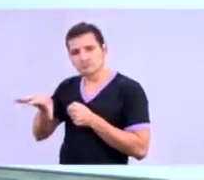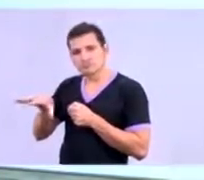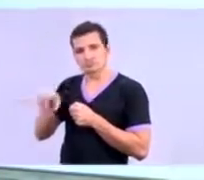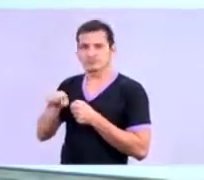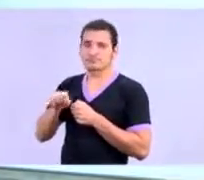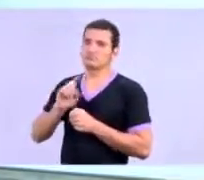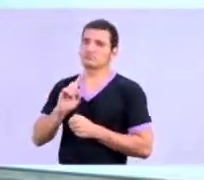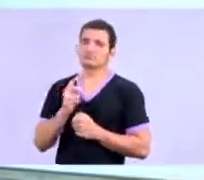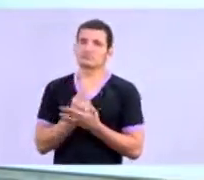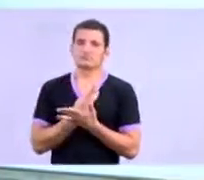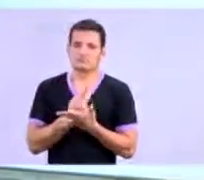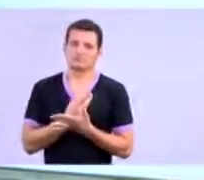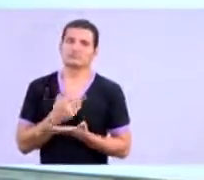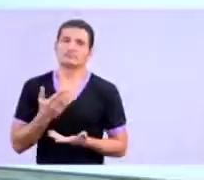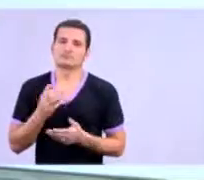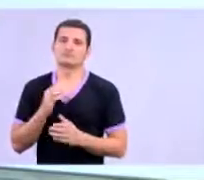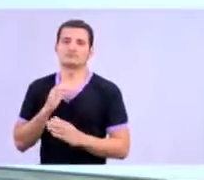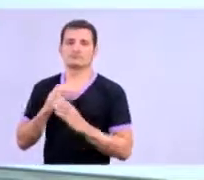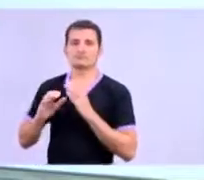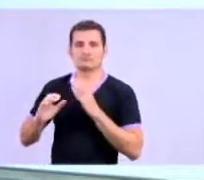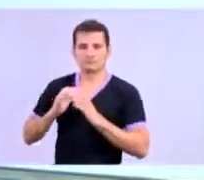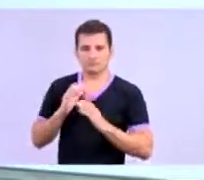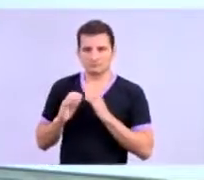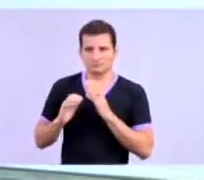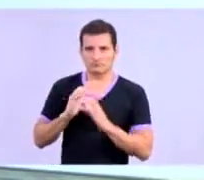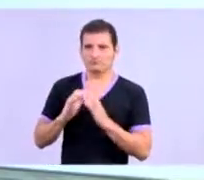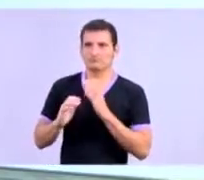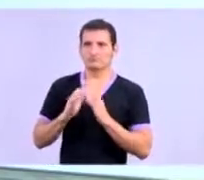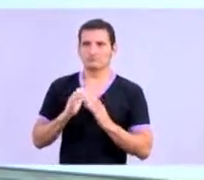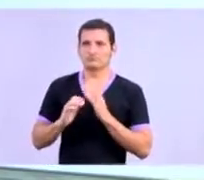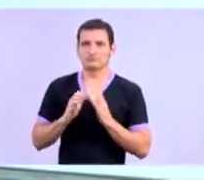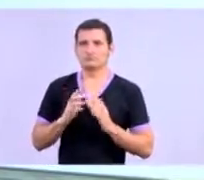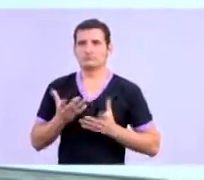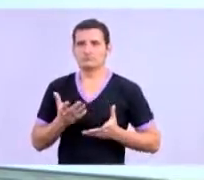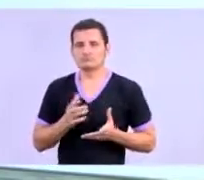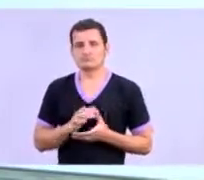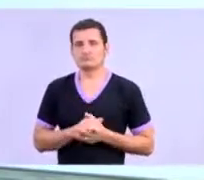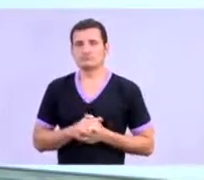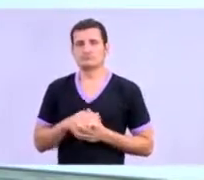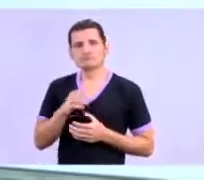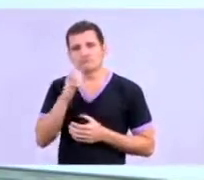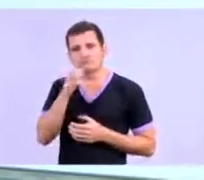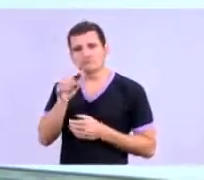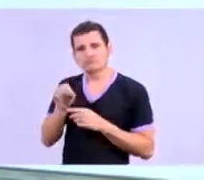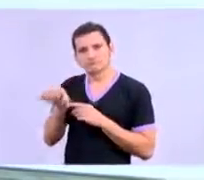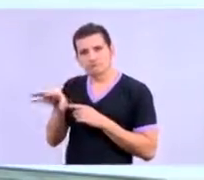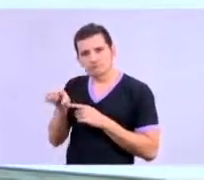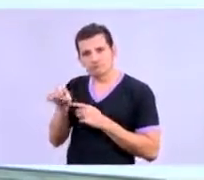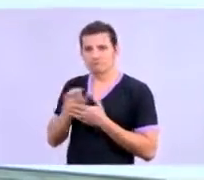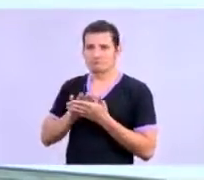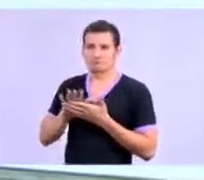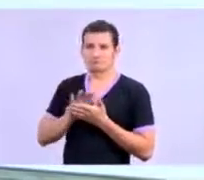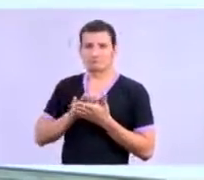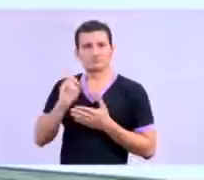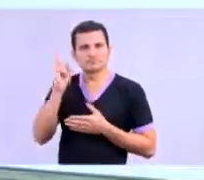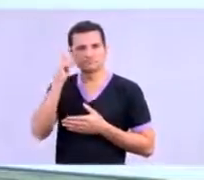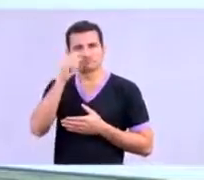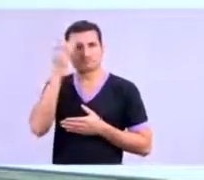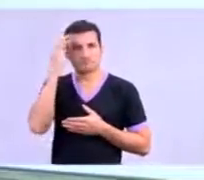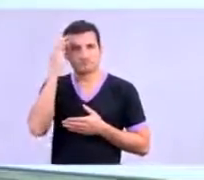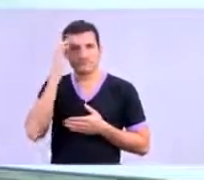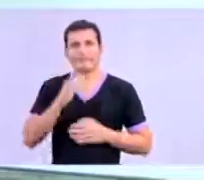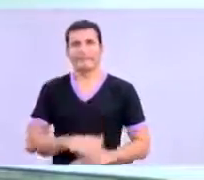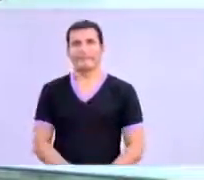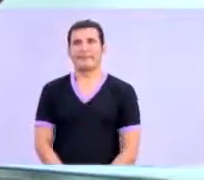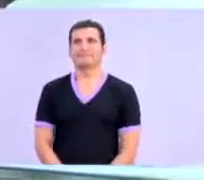errado. Entretanto, a comunicação deveria, se não acender nada, pode ser um pouquinho difícil de entender. Então, voltando à resolução do